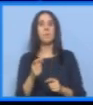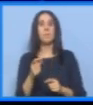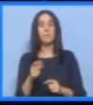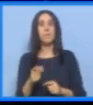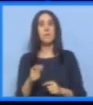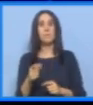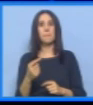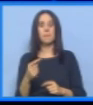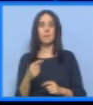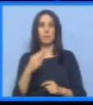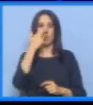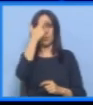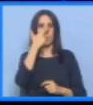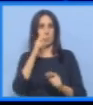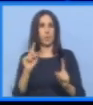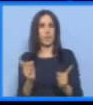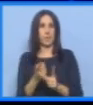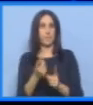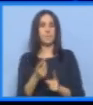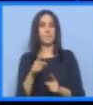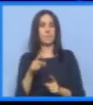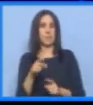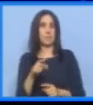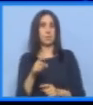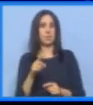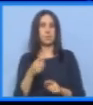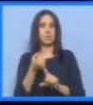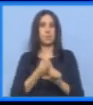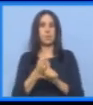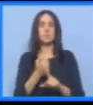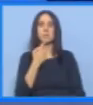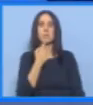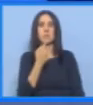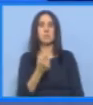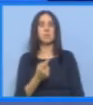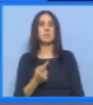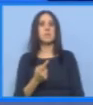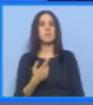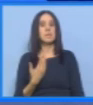Historiando muito sumariamente esta causa, eu podia dizer que